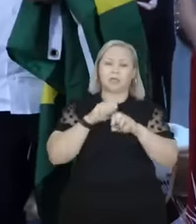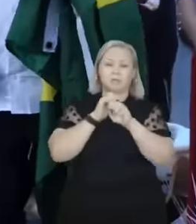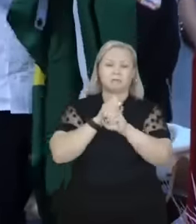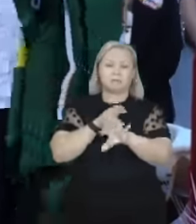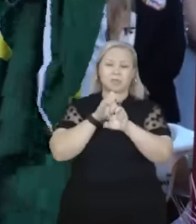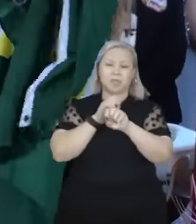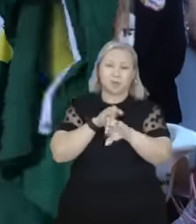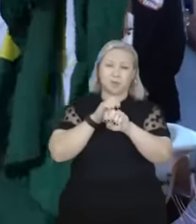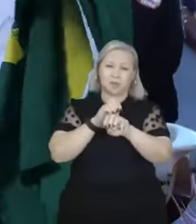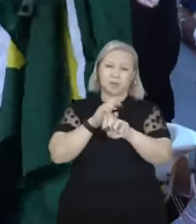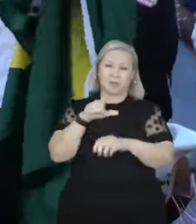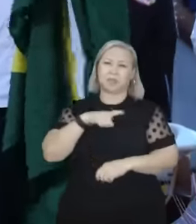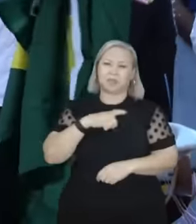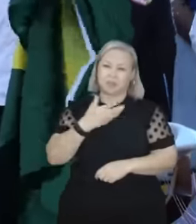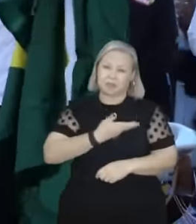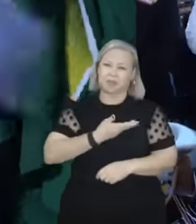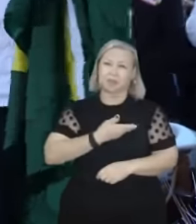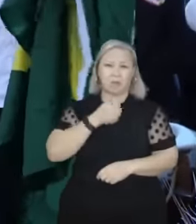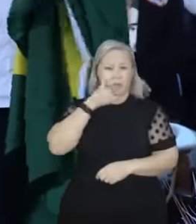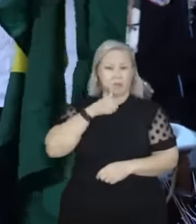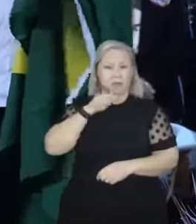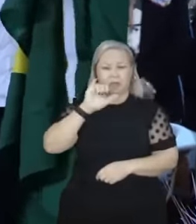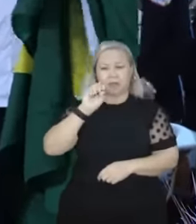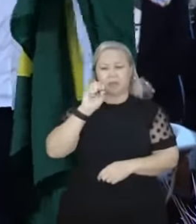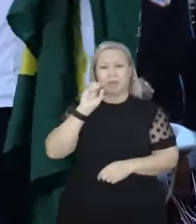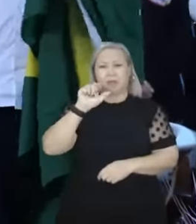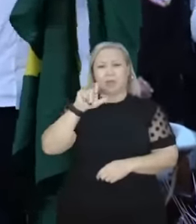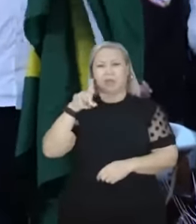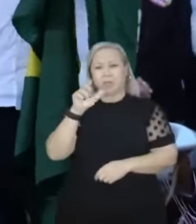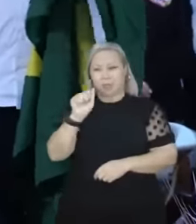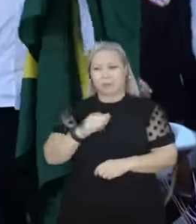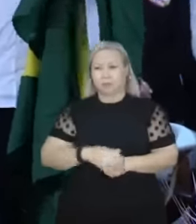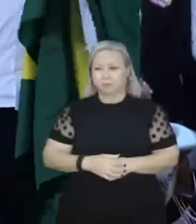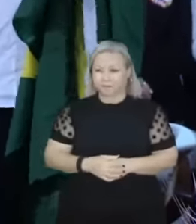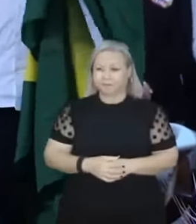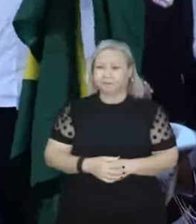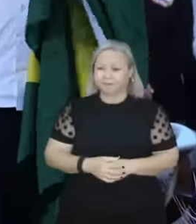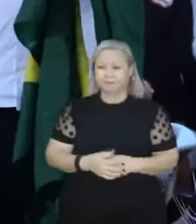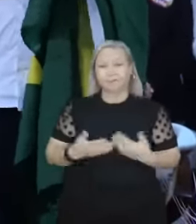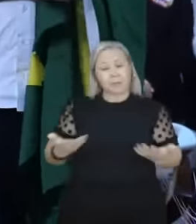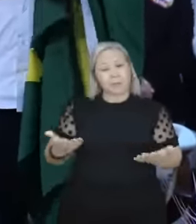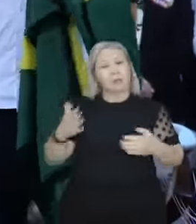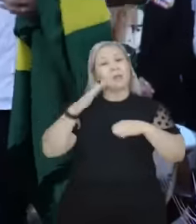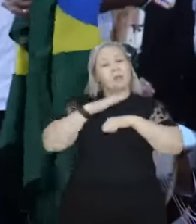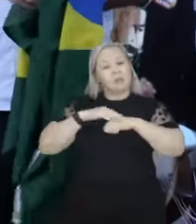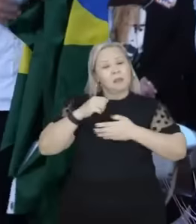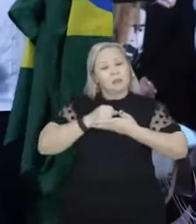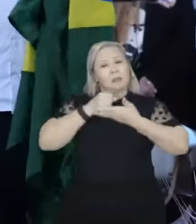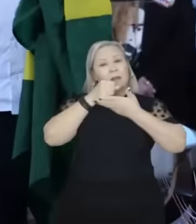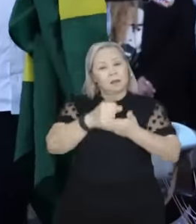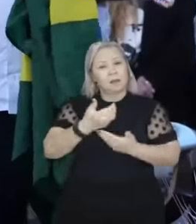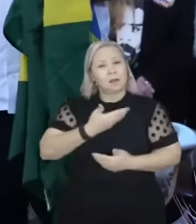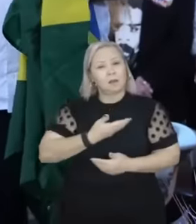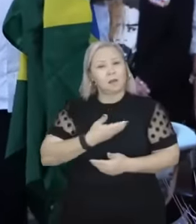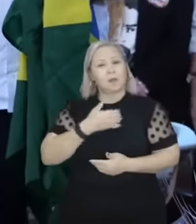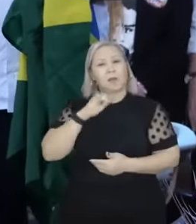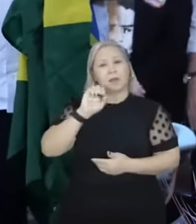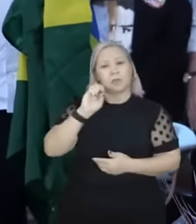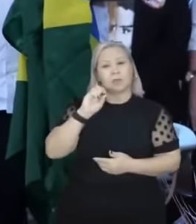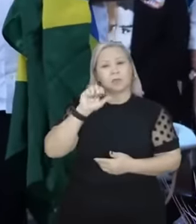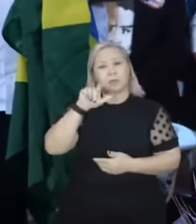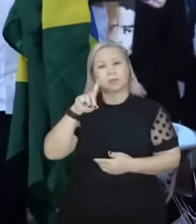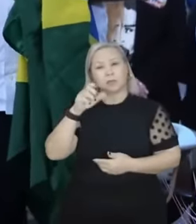Isolda. Então, minha solidariedade para a companheira Isolda. E também vou dizer uma coisa para você. Você